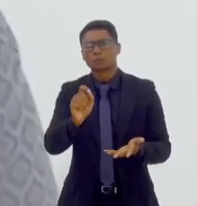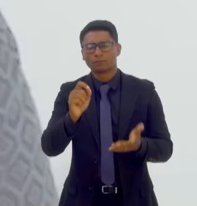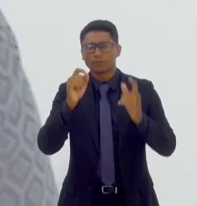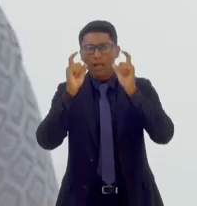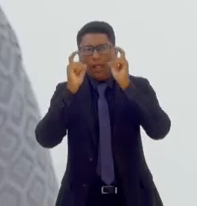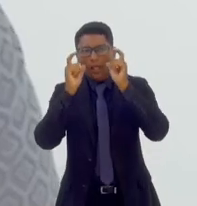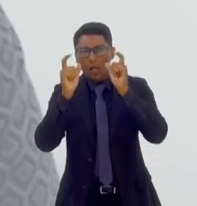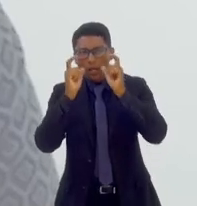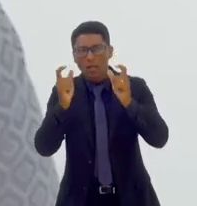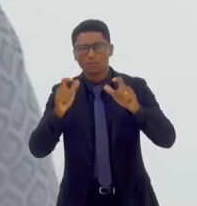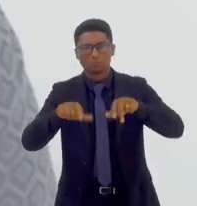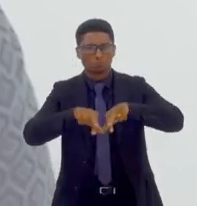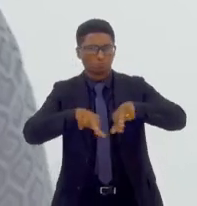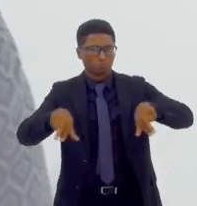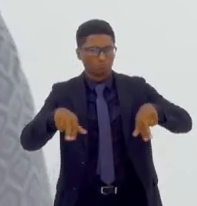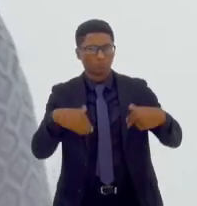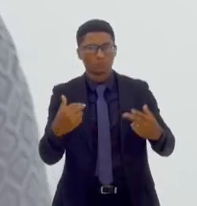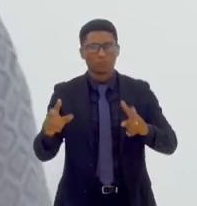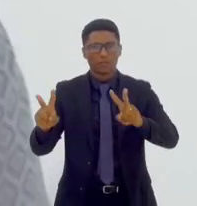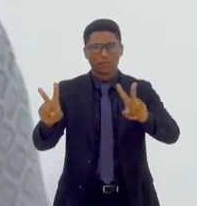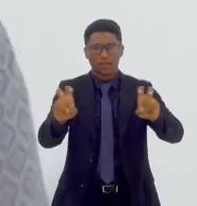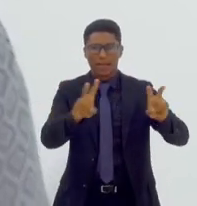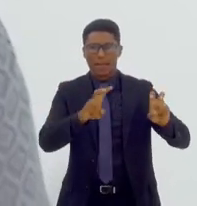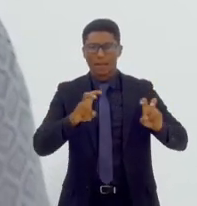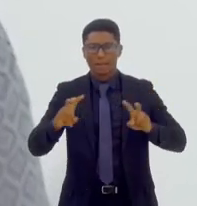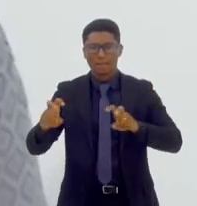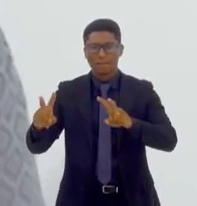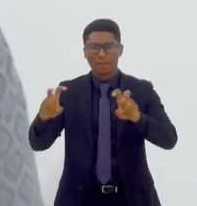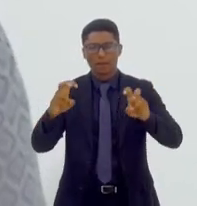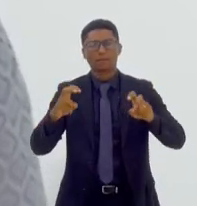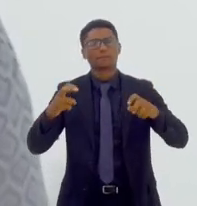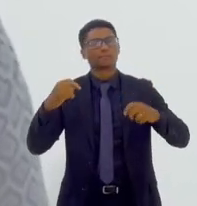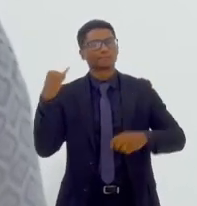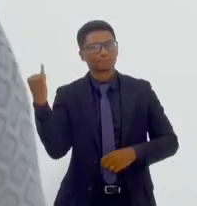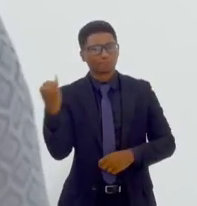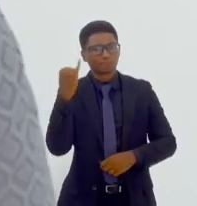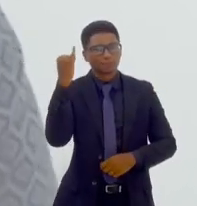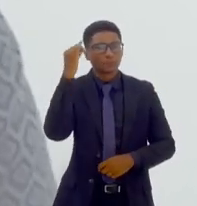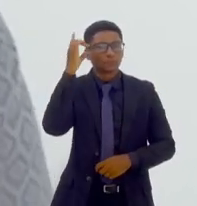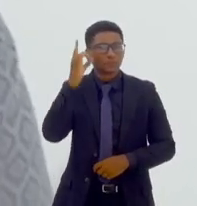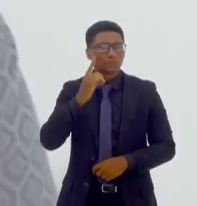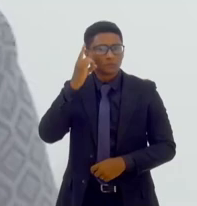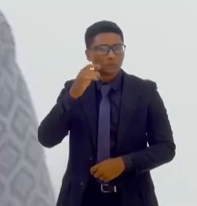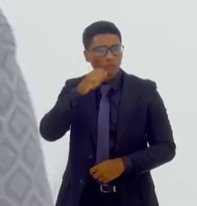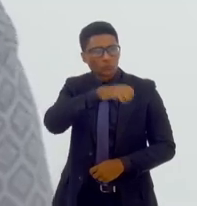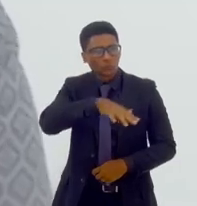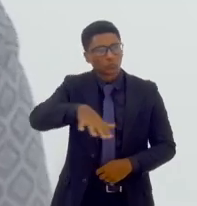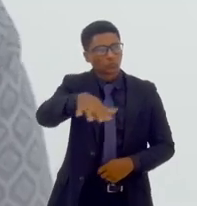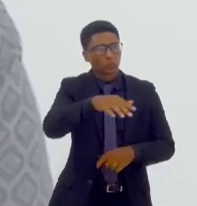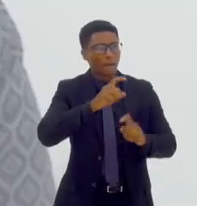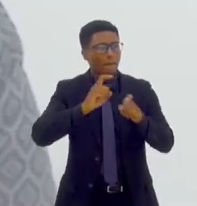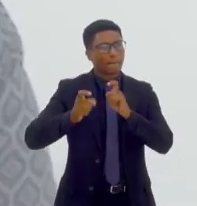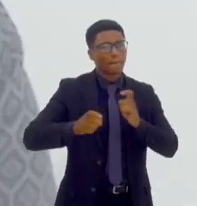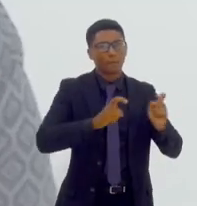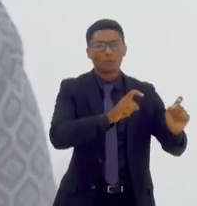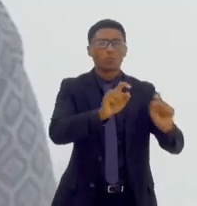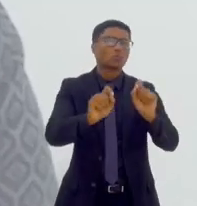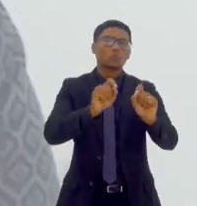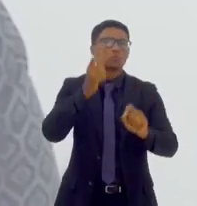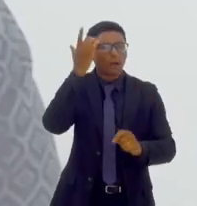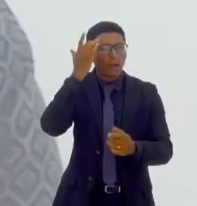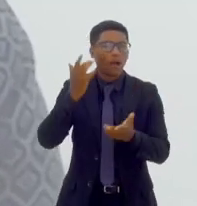de interesses, quais são os temas que não podem ficar de fora do radar dos deputados que foram eleitos para essa